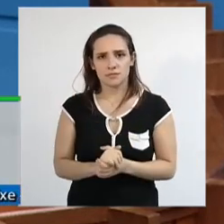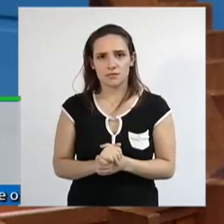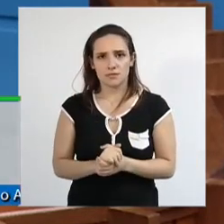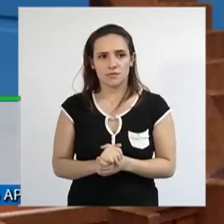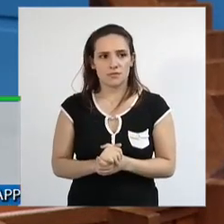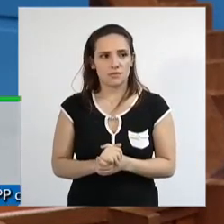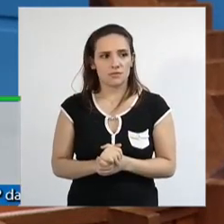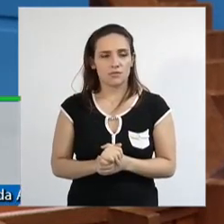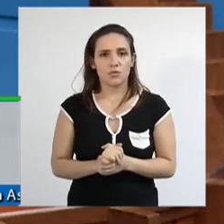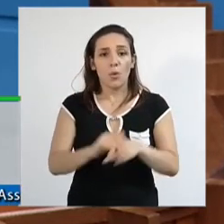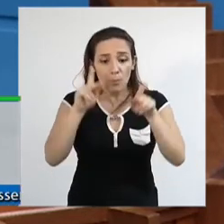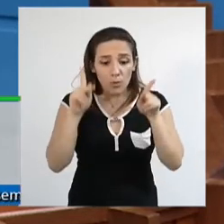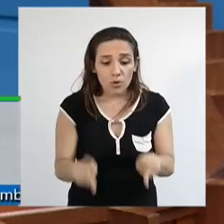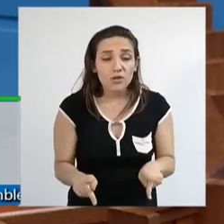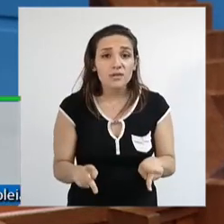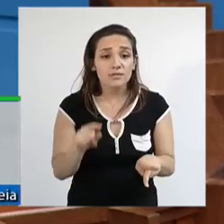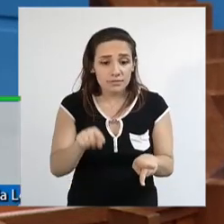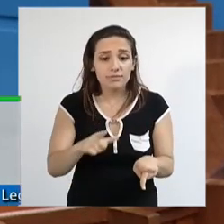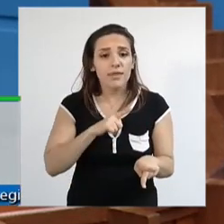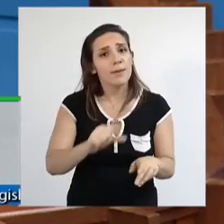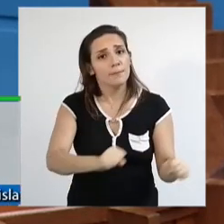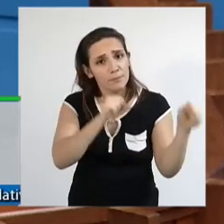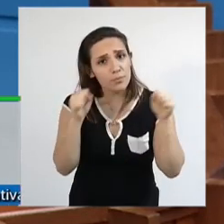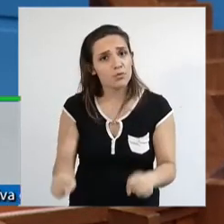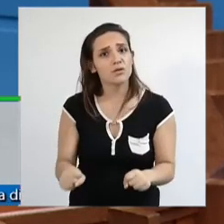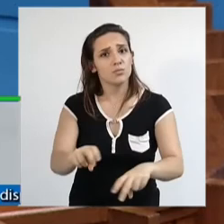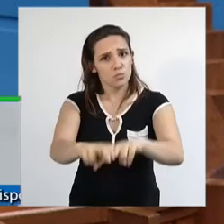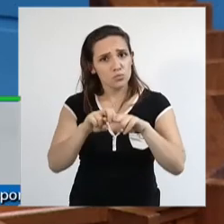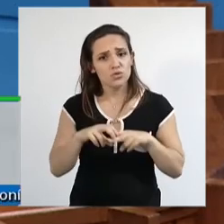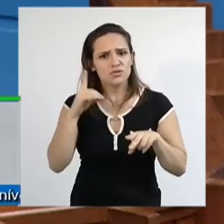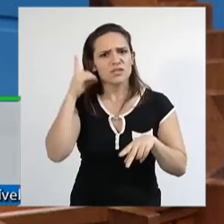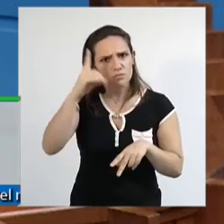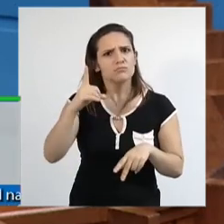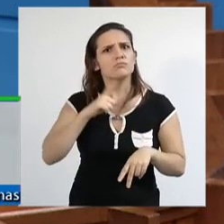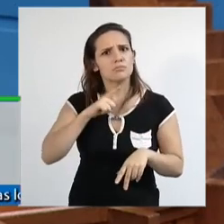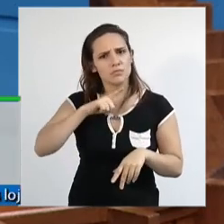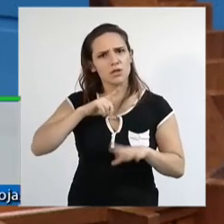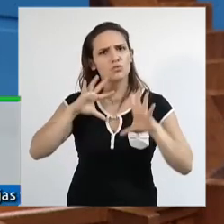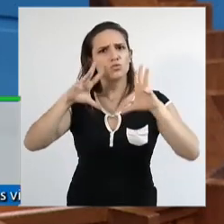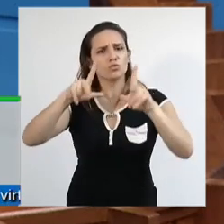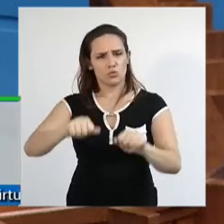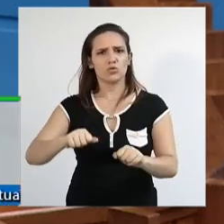poder emana do seu povo e o plenário tem soberania para decidir